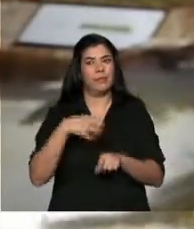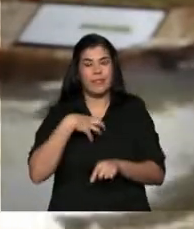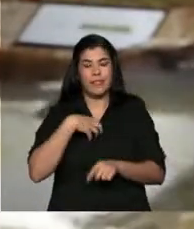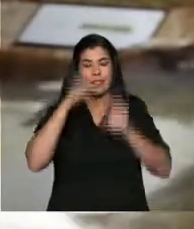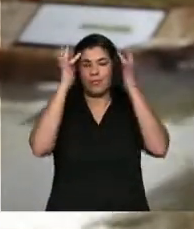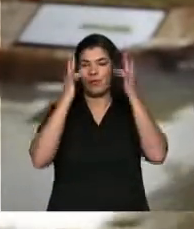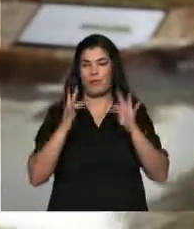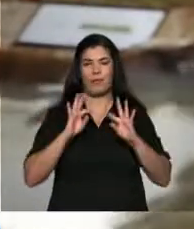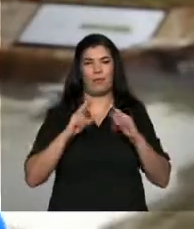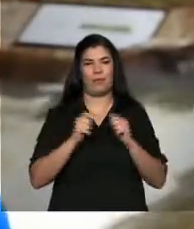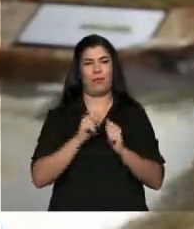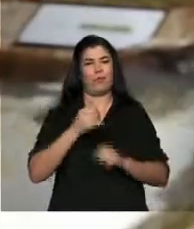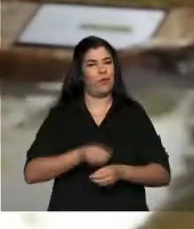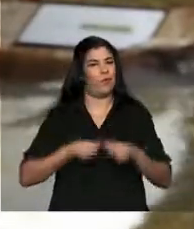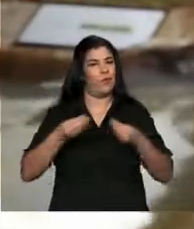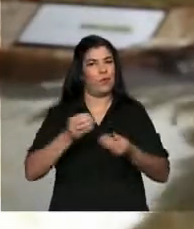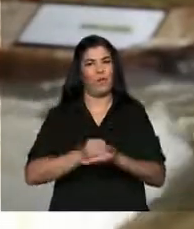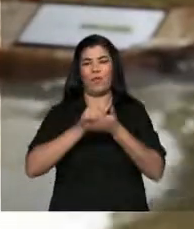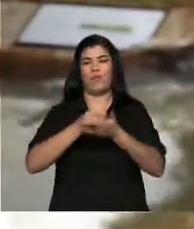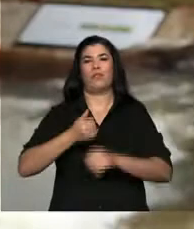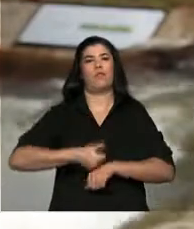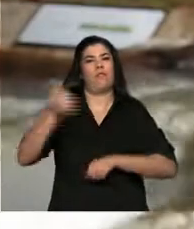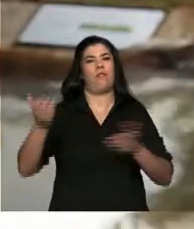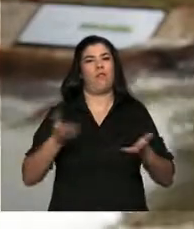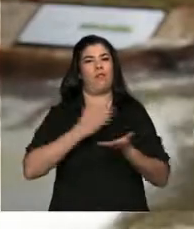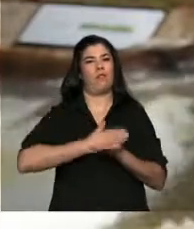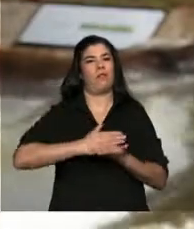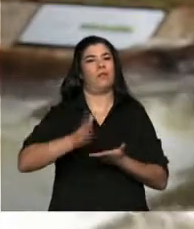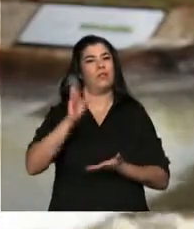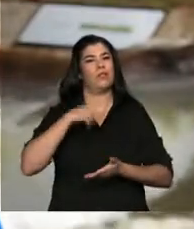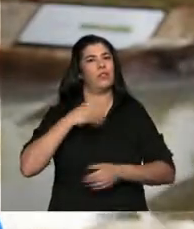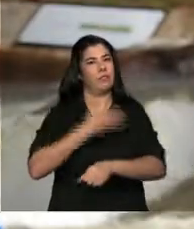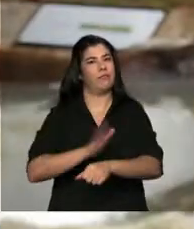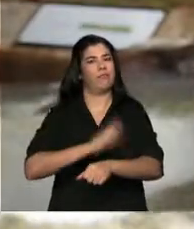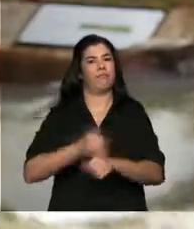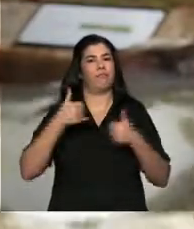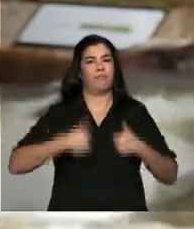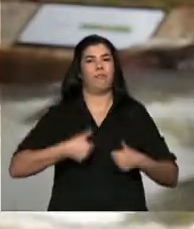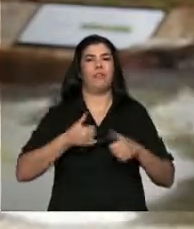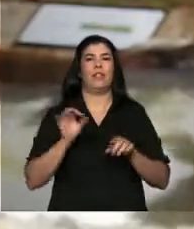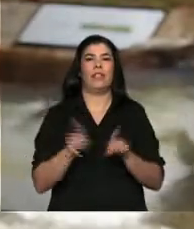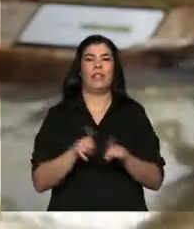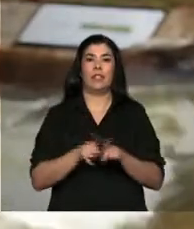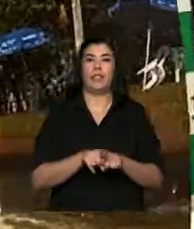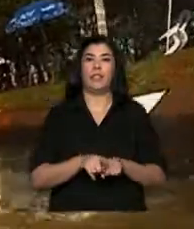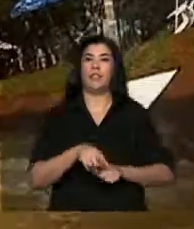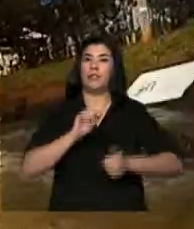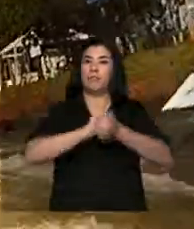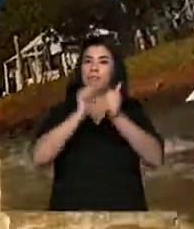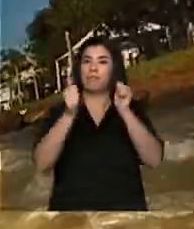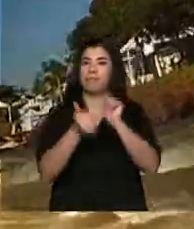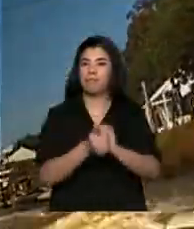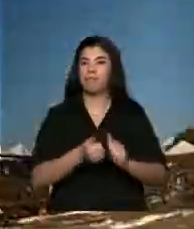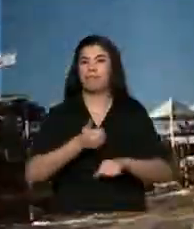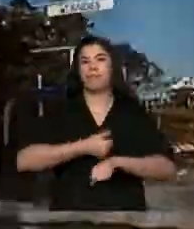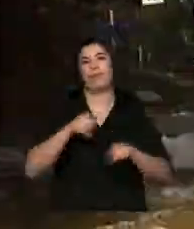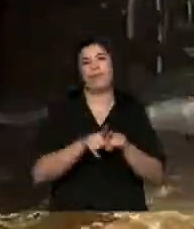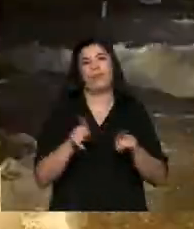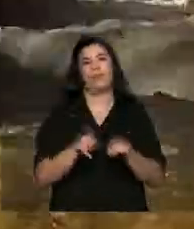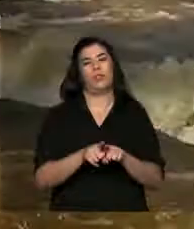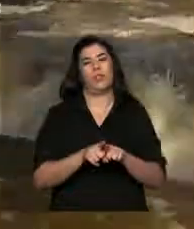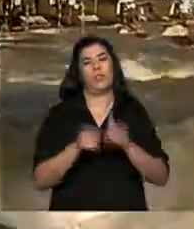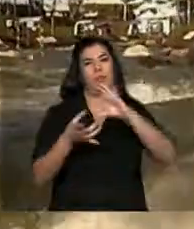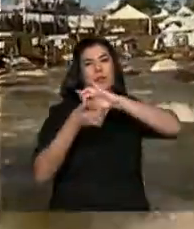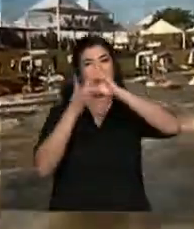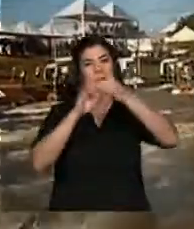por tudo. Vou dar o meu melhor de agora para frente, como eu já tenho feito. E tentar me adaptar o melhor agora para as Olimpíadas nessa